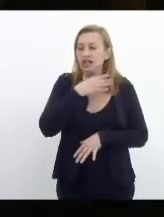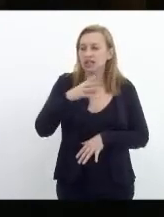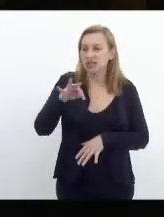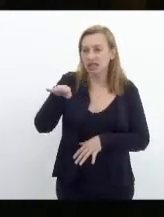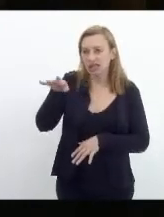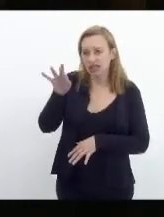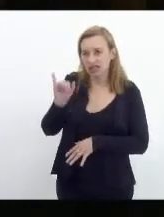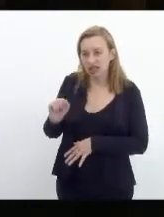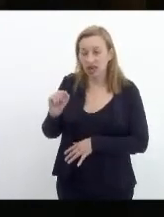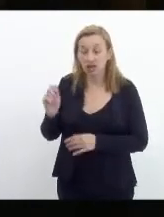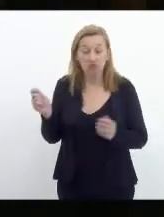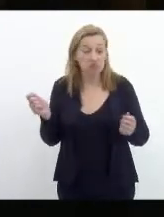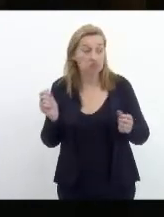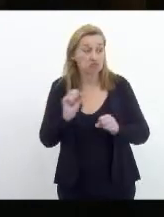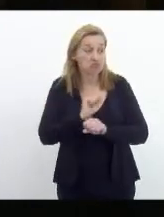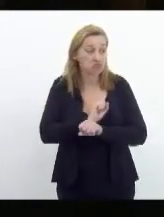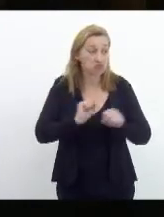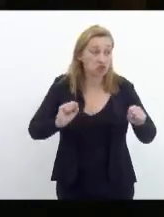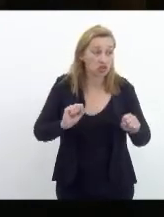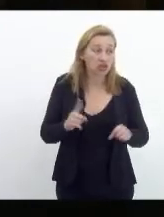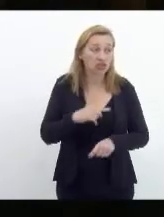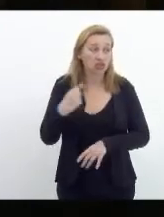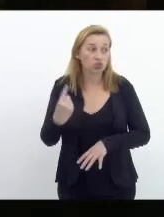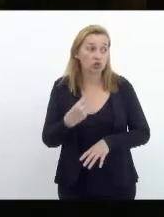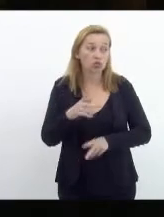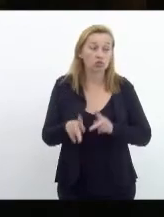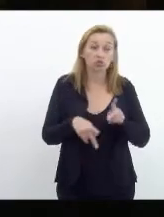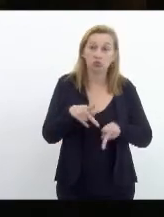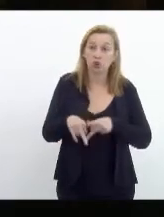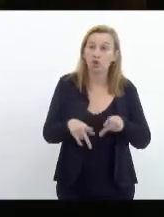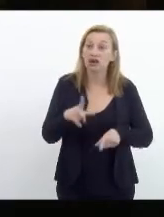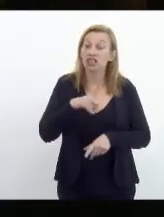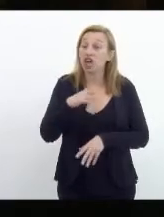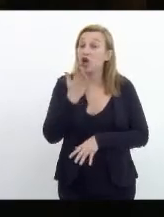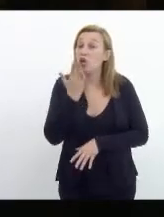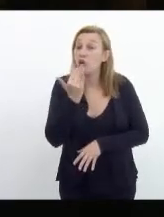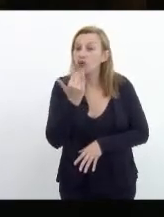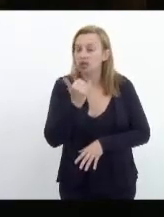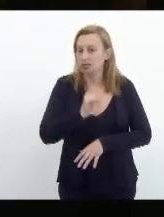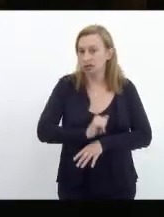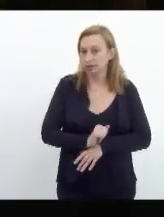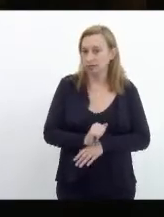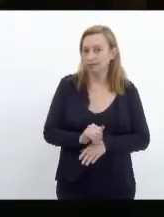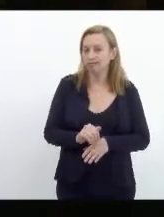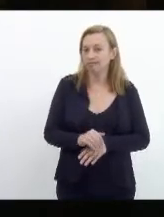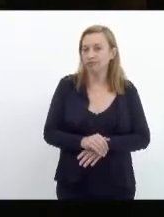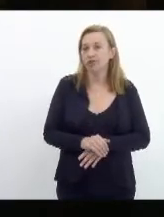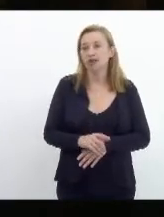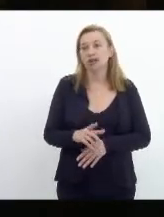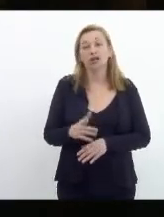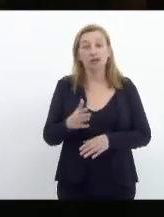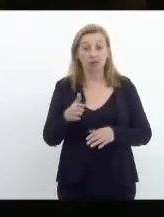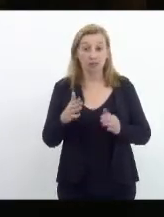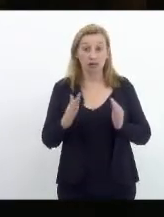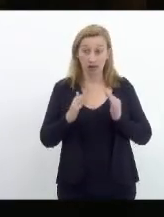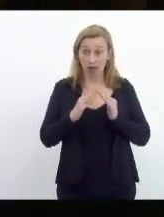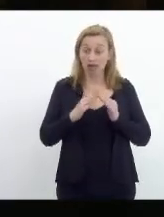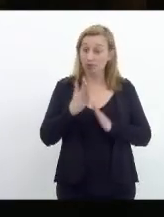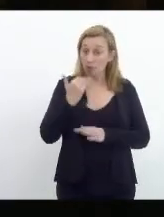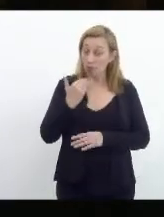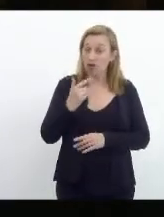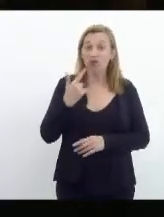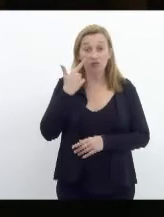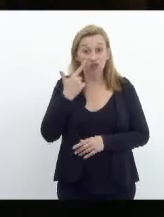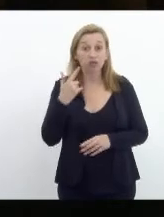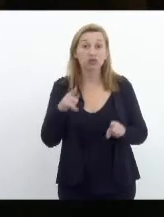a impossibilidade da nossa população ter comida na mesa para comer, nós vivenciamos